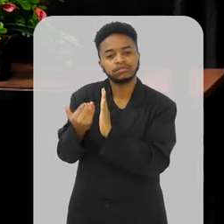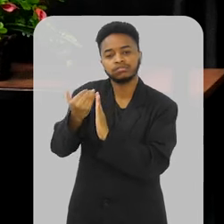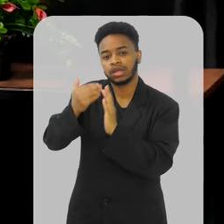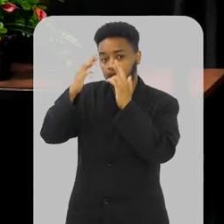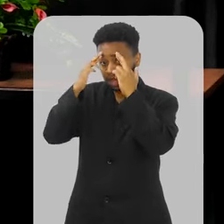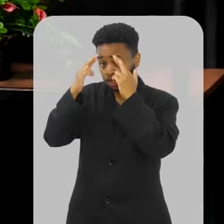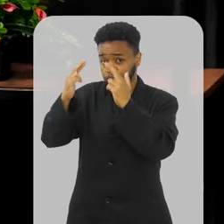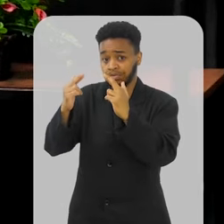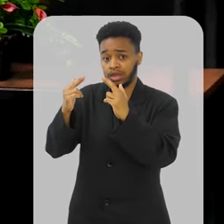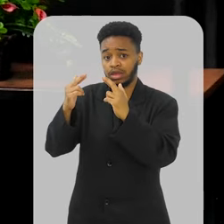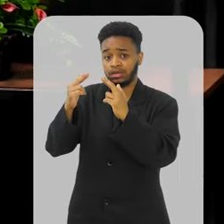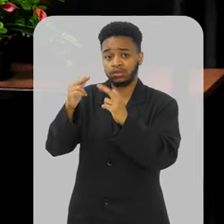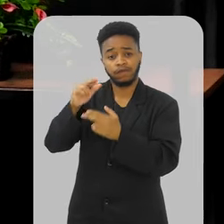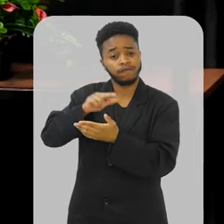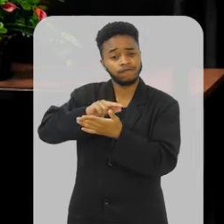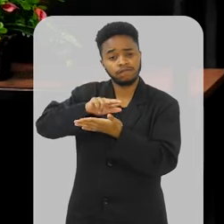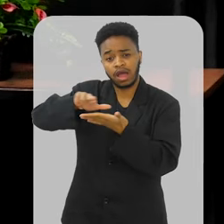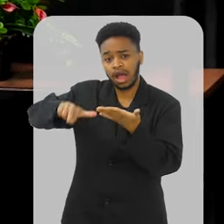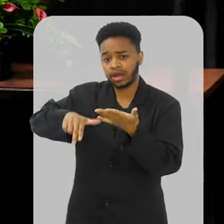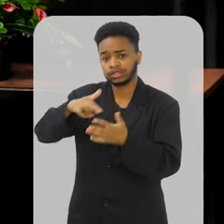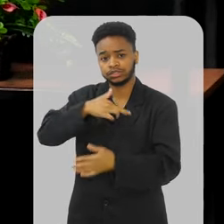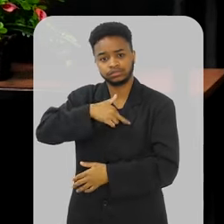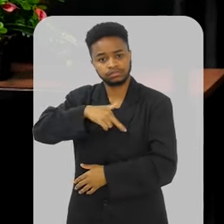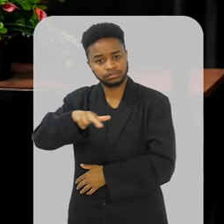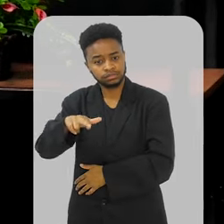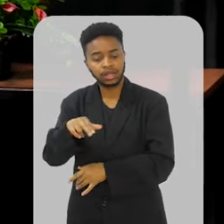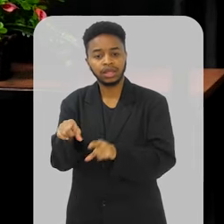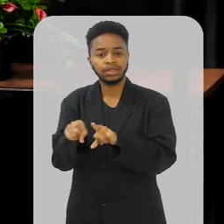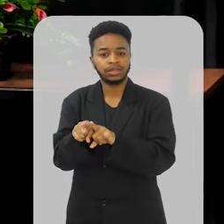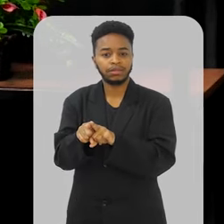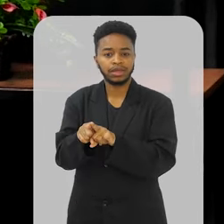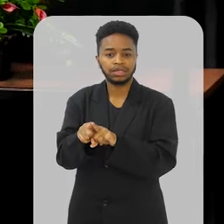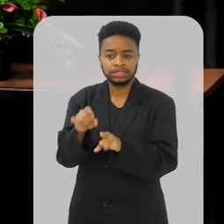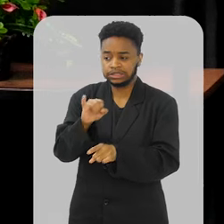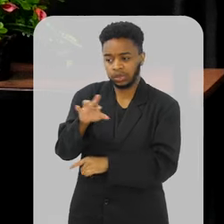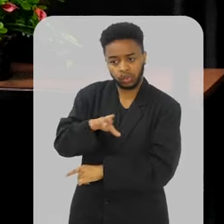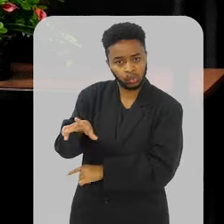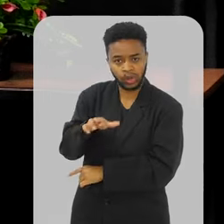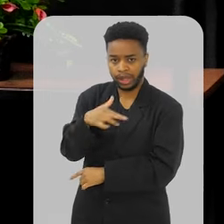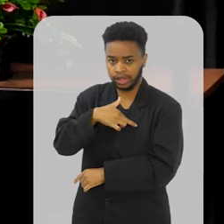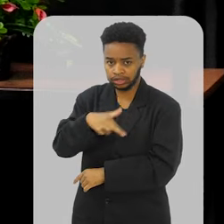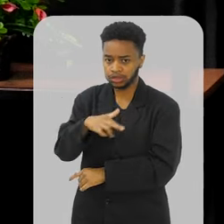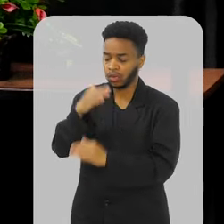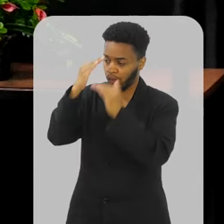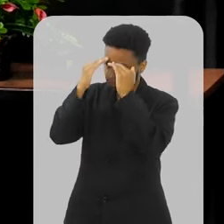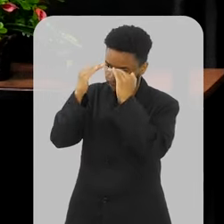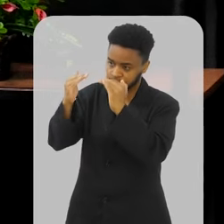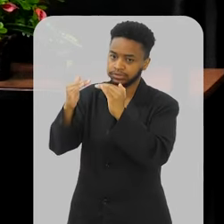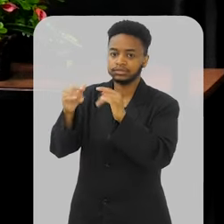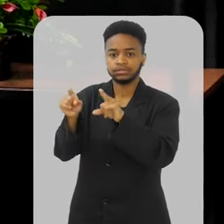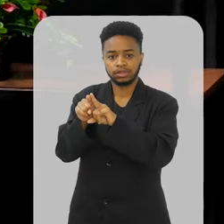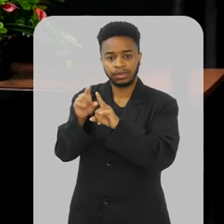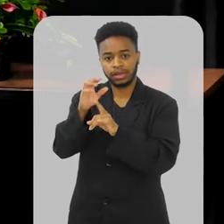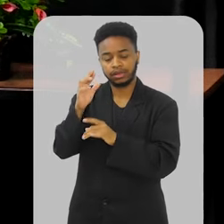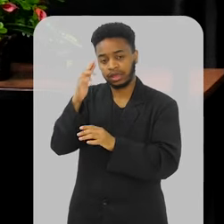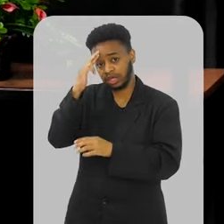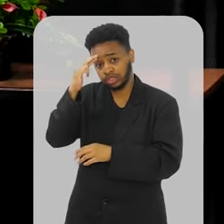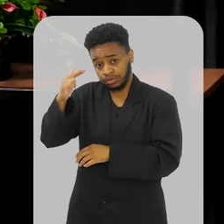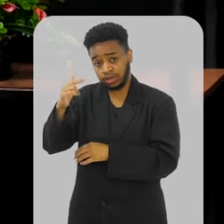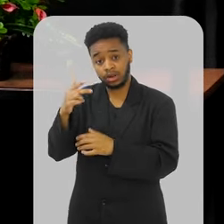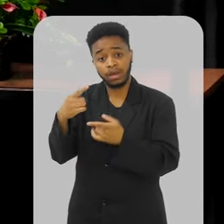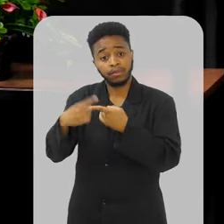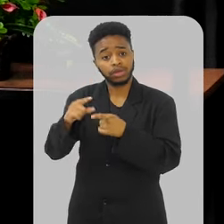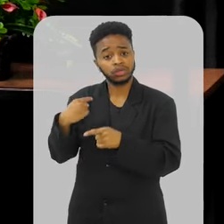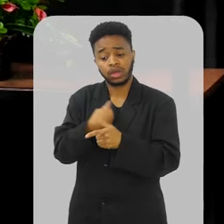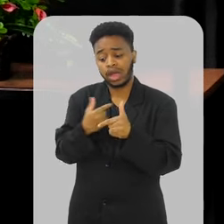cada vez mais do respeito pelas diversas religiões e não religião poder a gente junto fazer aquilo que o